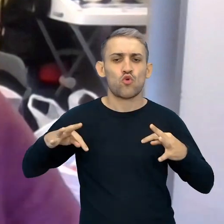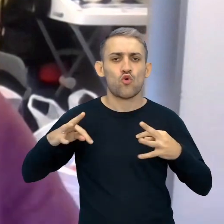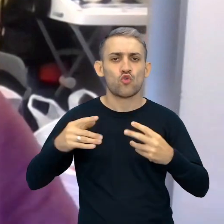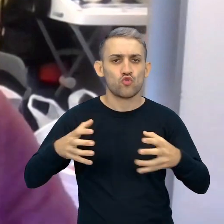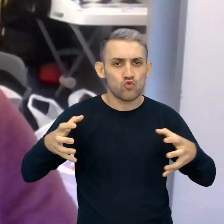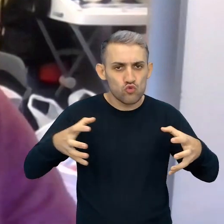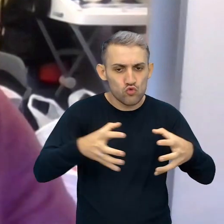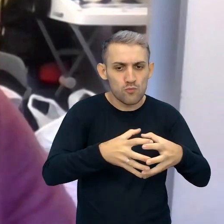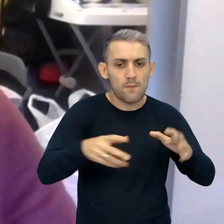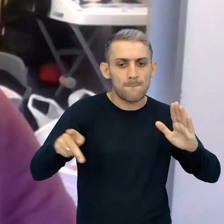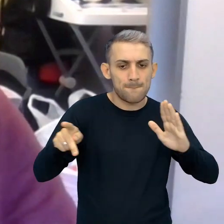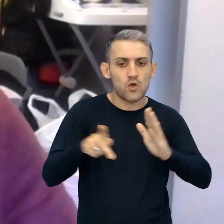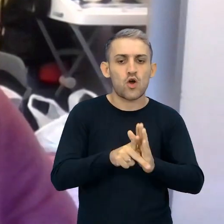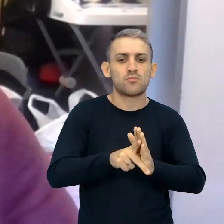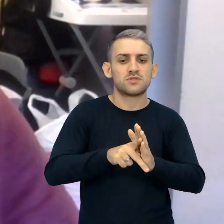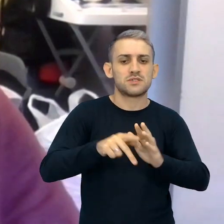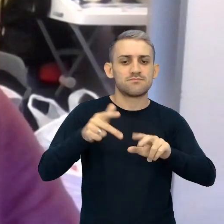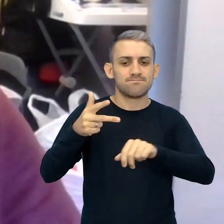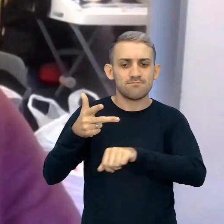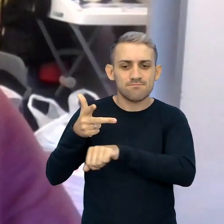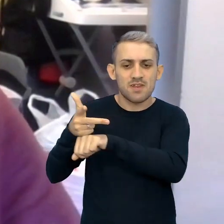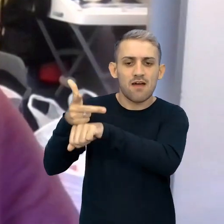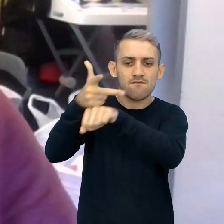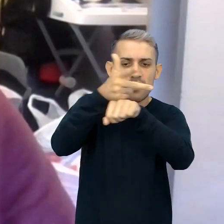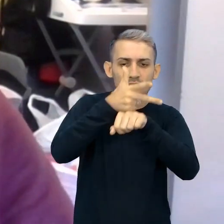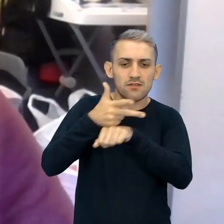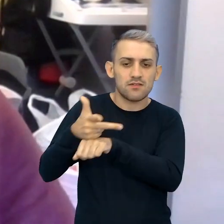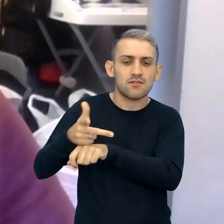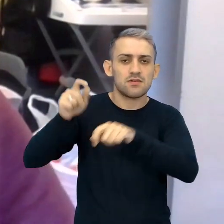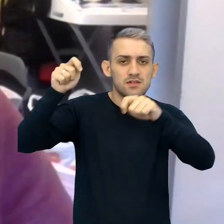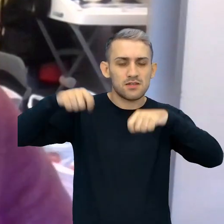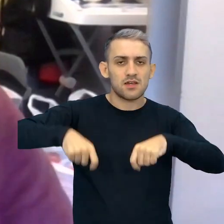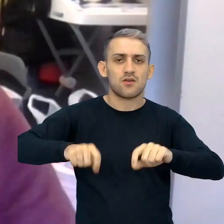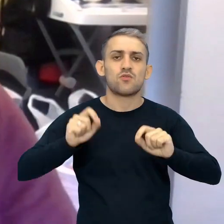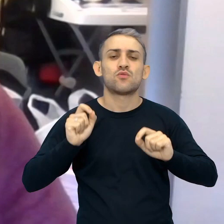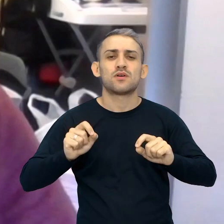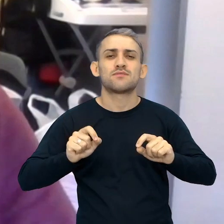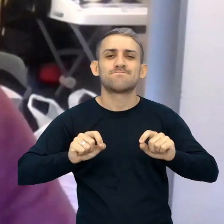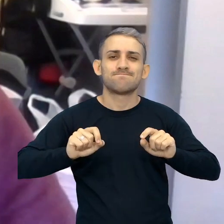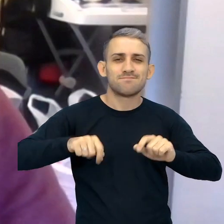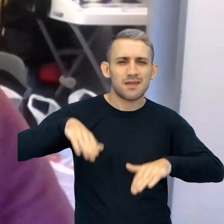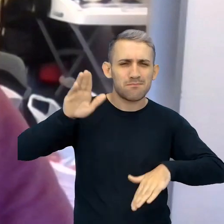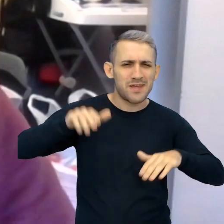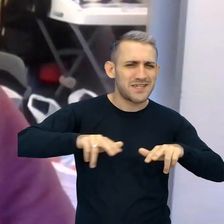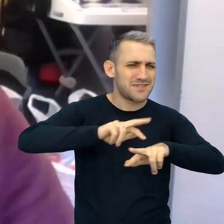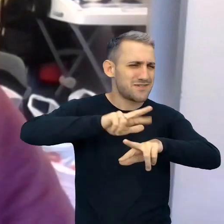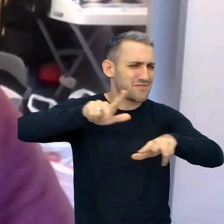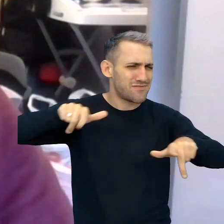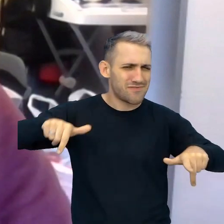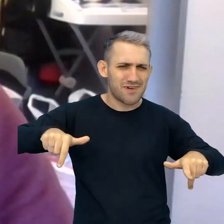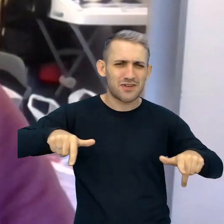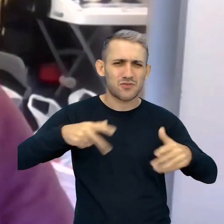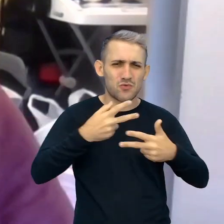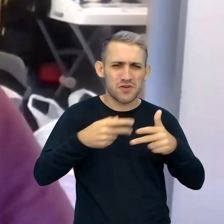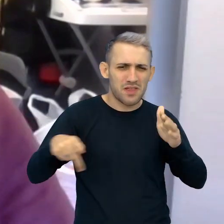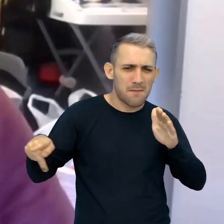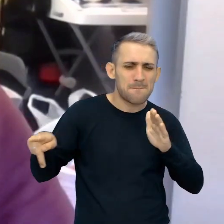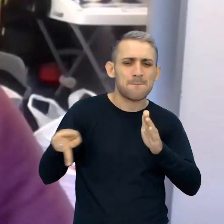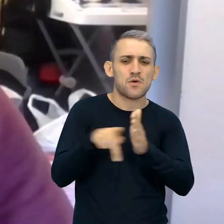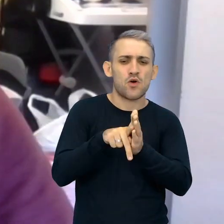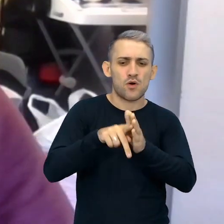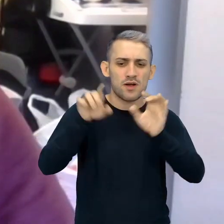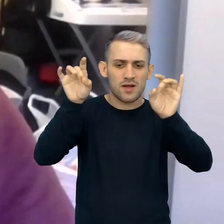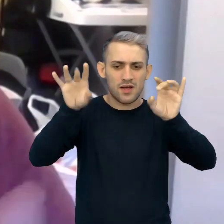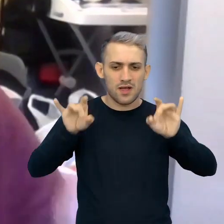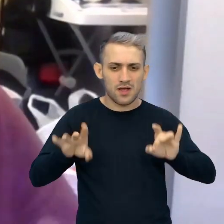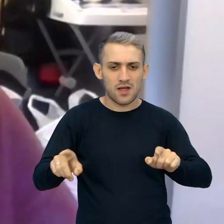vai atuar numa filmagem, numa gravação, que vai depender de uma série de departamentos de especialidades,